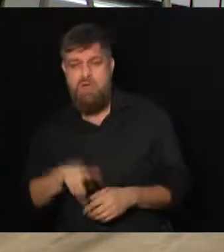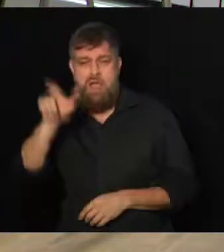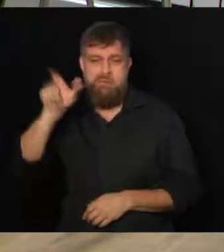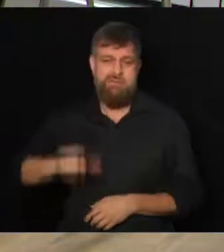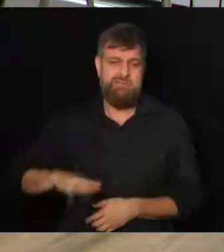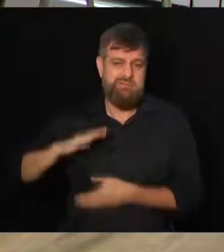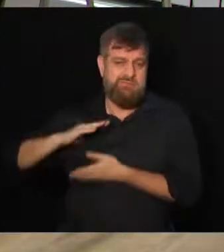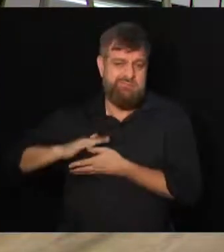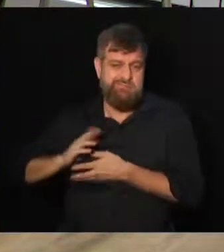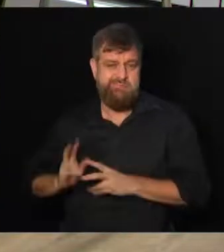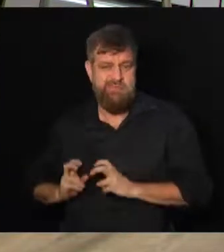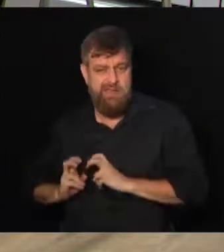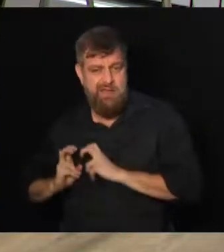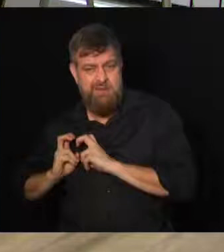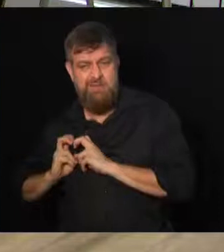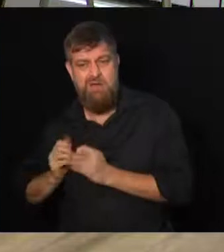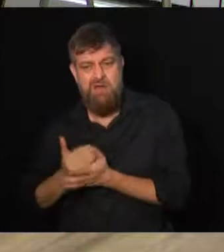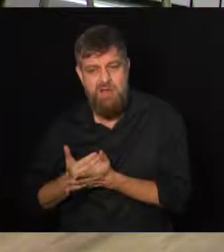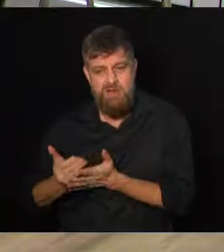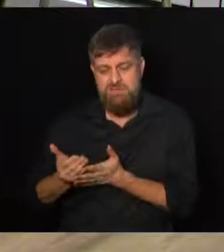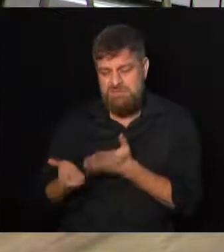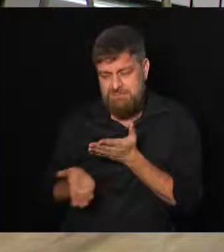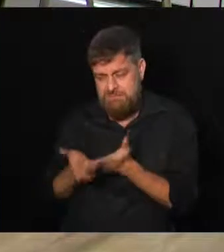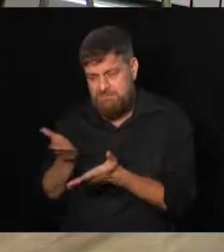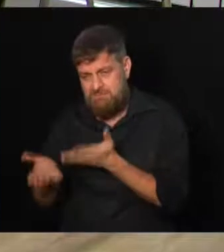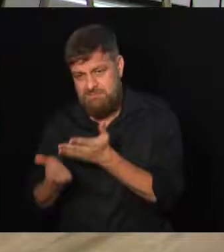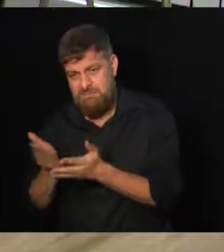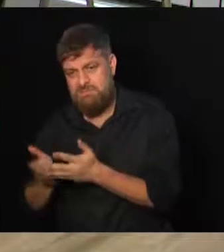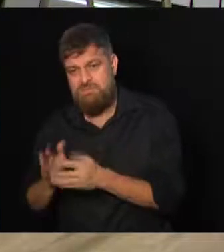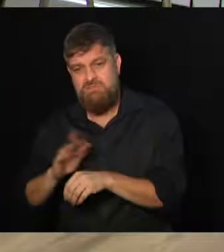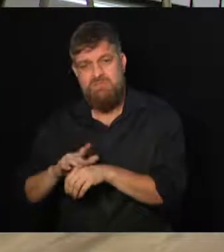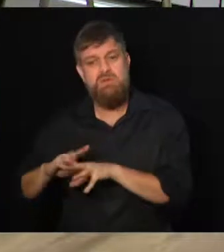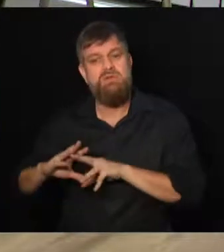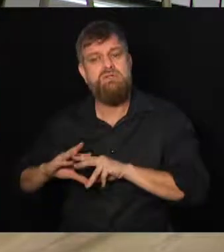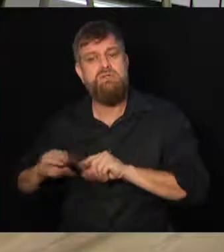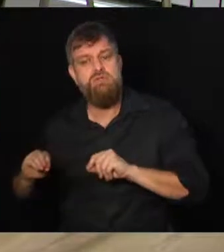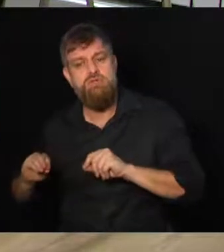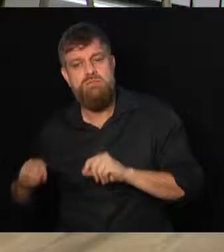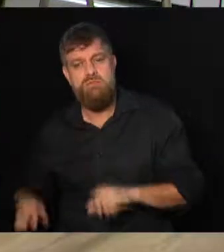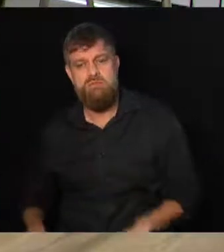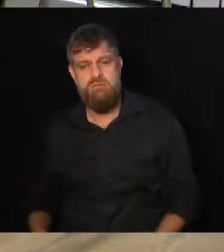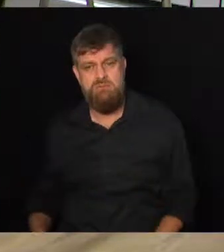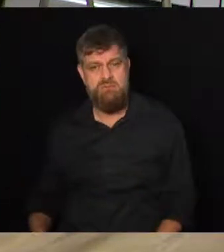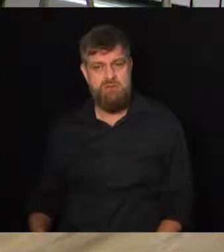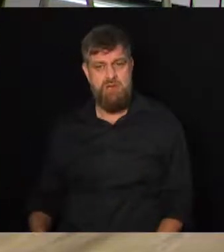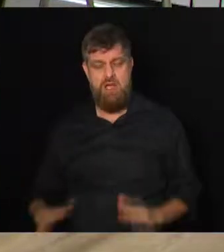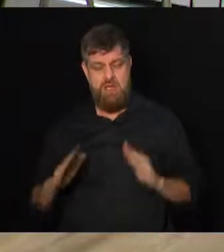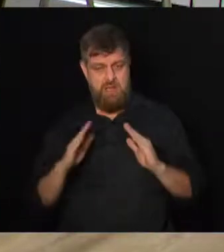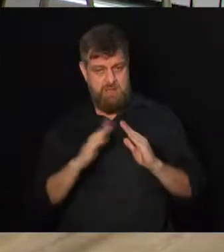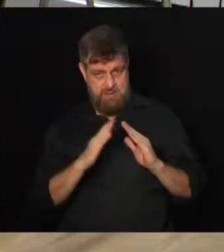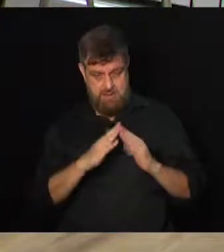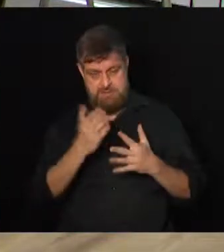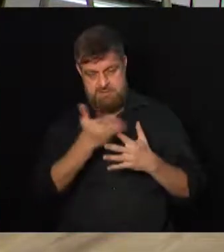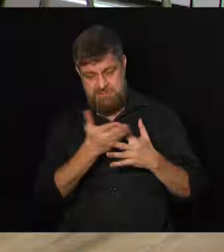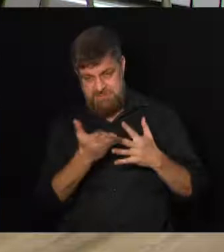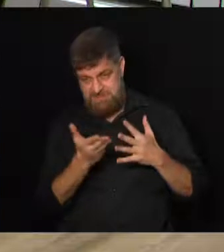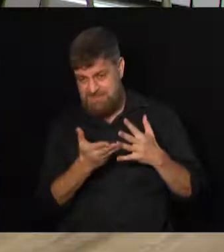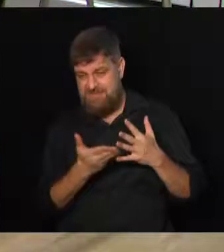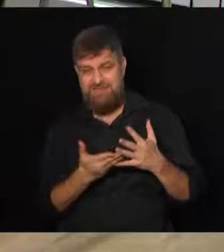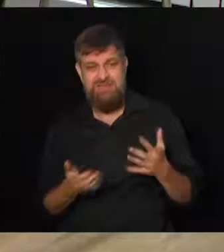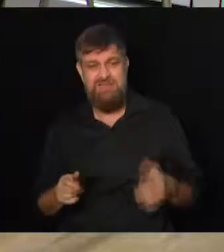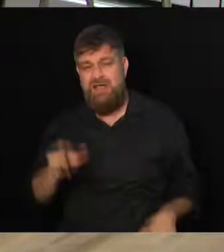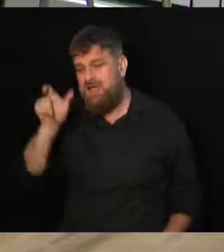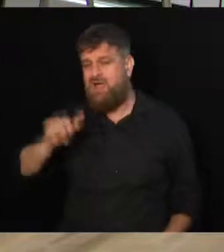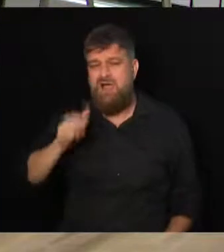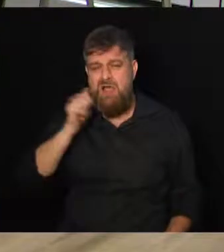mama descoberto no início, feito um tratamento e curado. Nesse caso ou não, ela tem que ter, por exemplo, essa